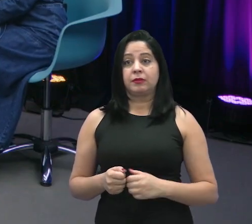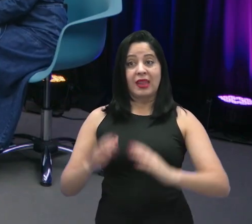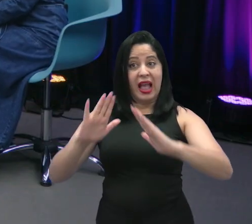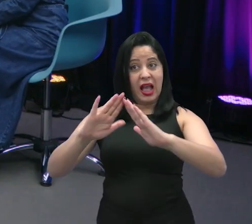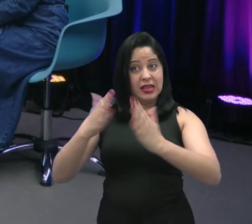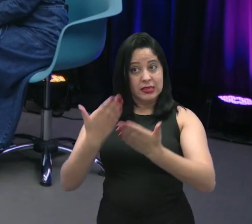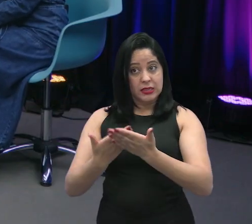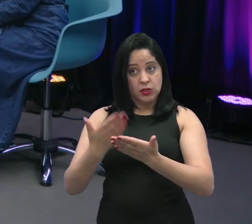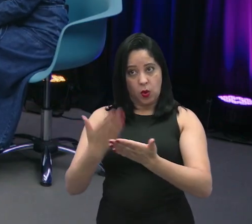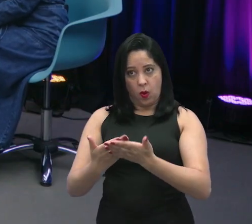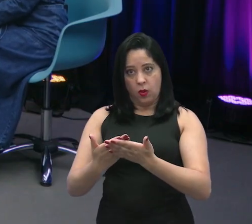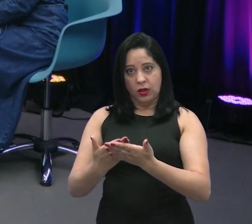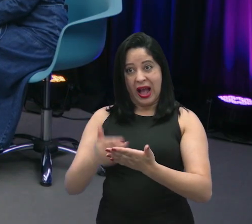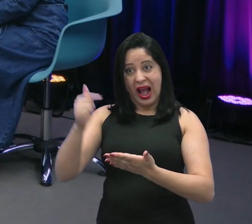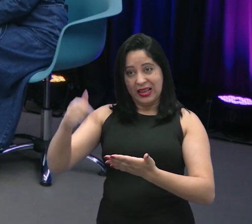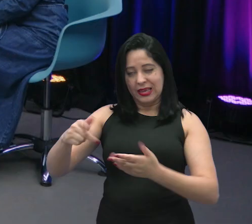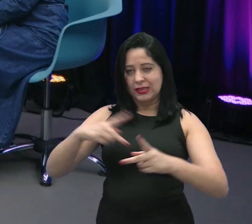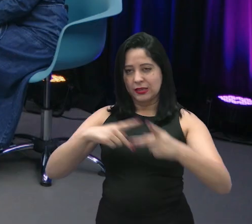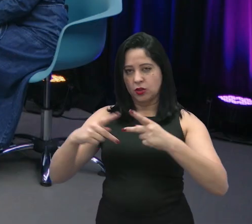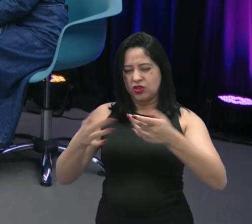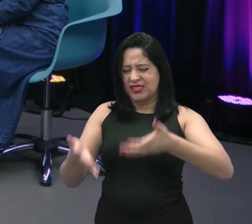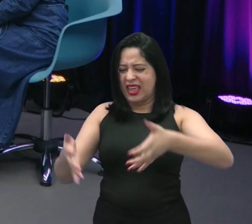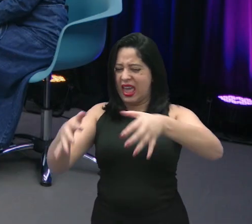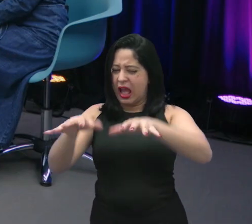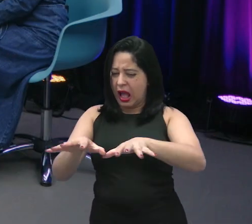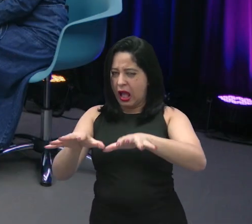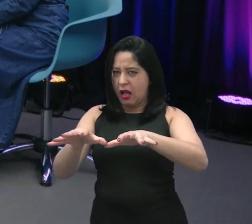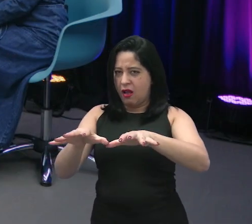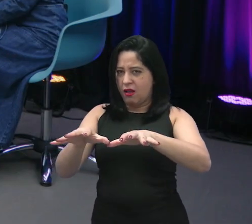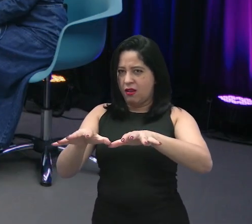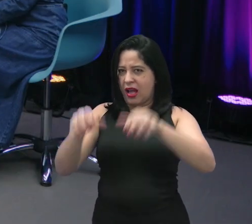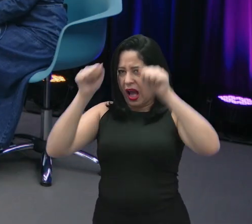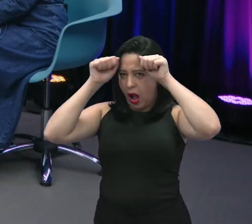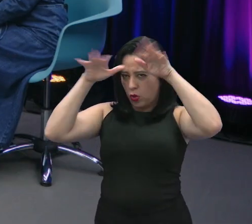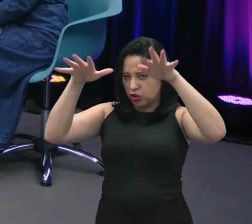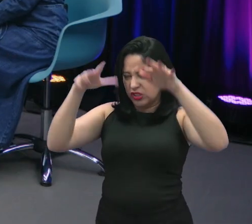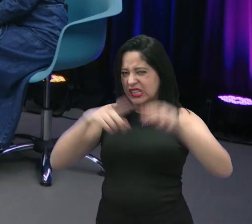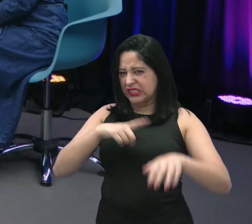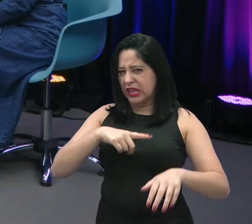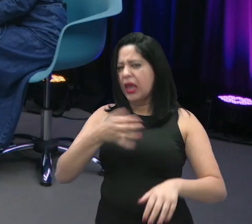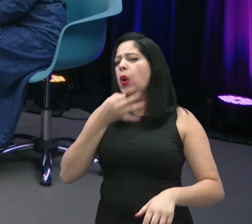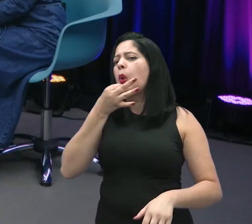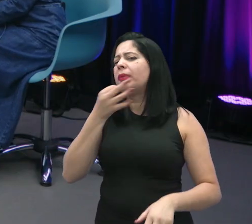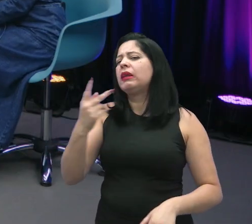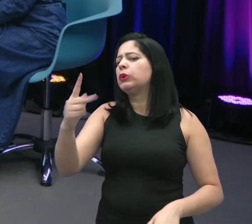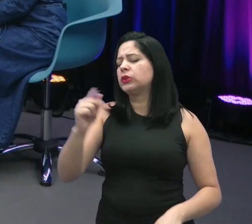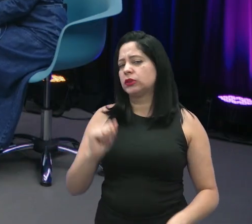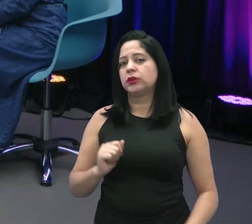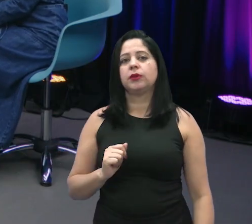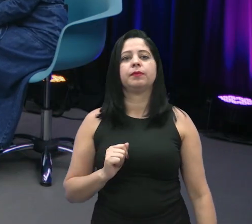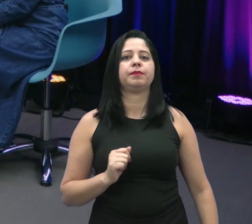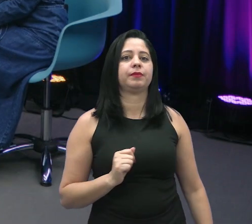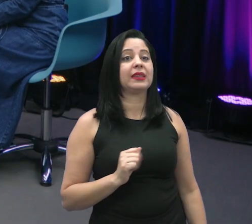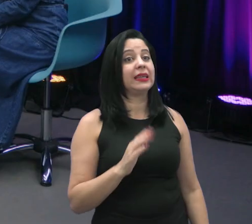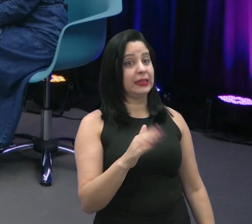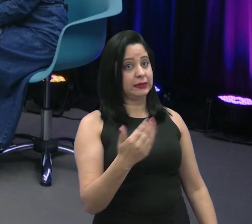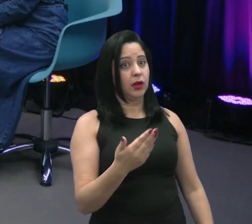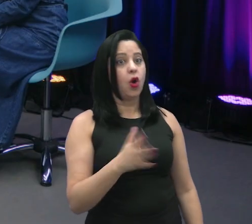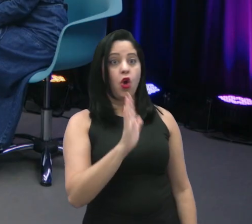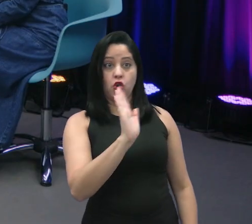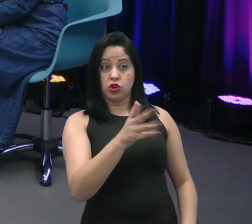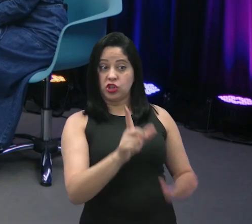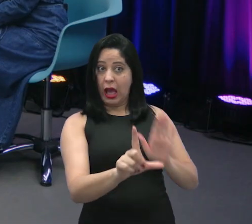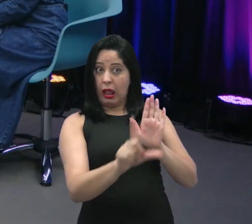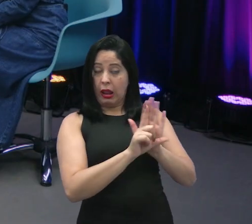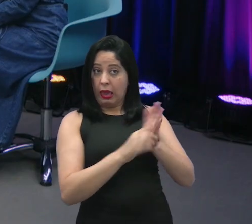das escolas em relação à inclusão de autistas e pessoas atípicas, né? Você sabe que a gente tem uma lei